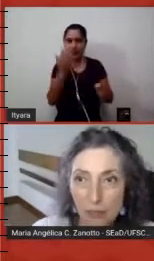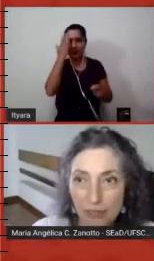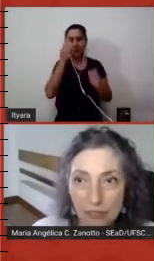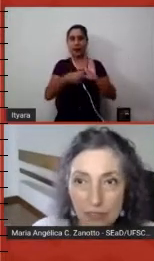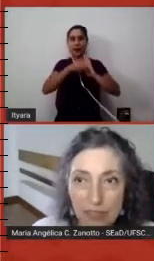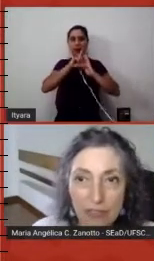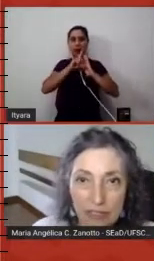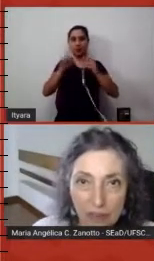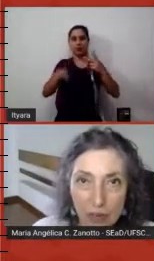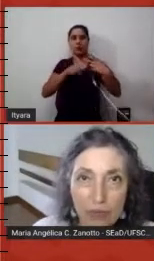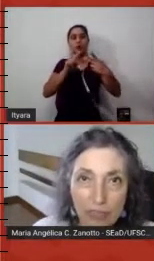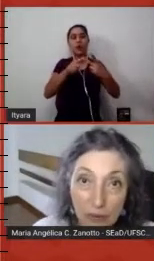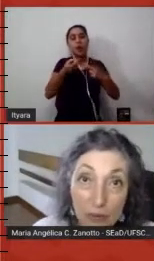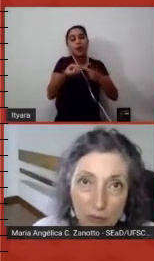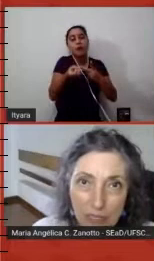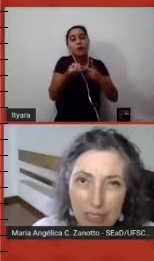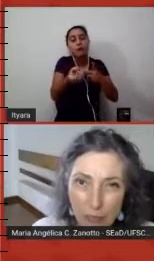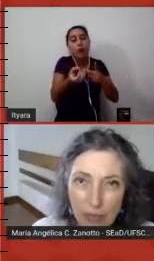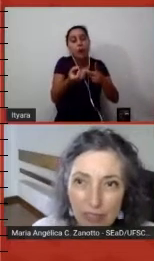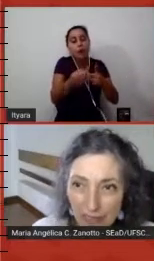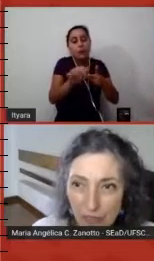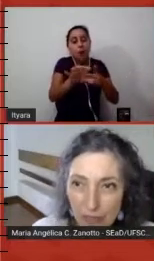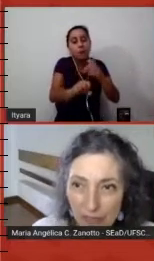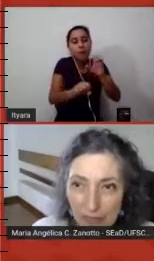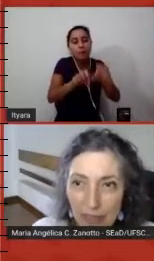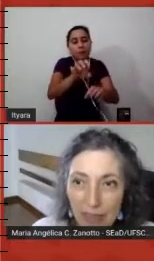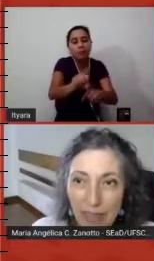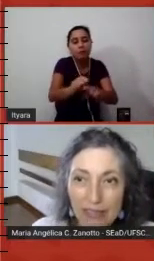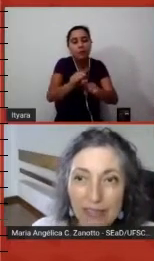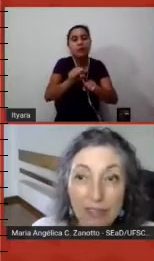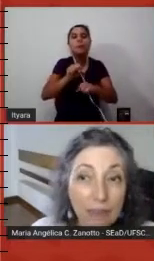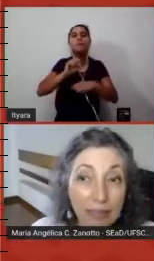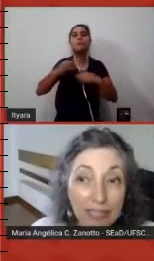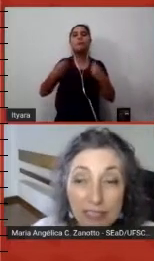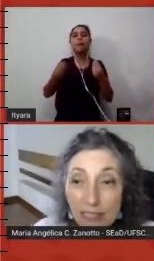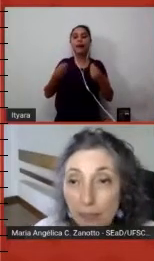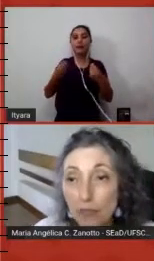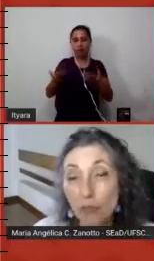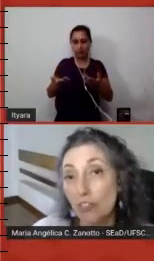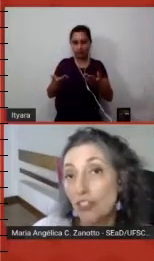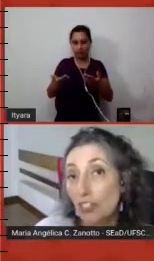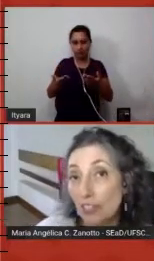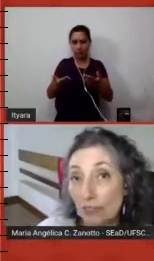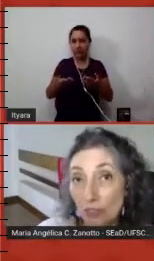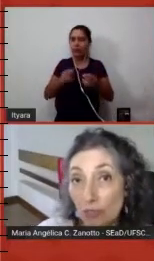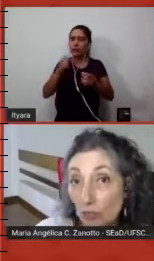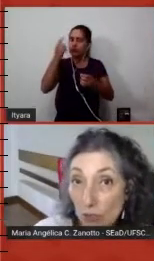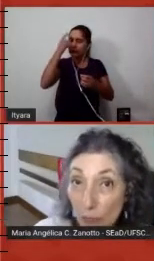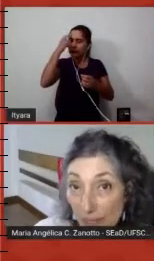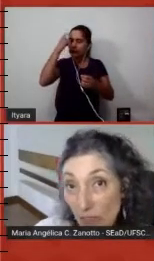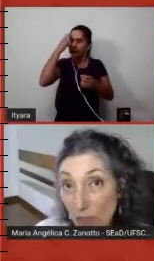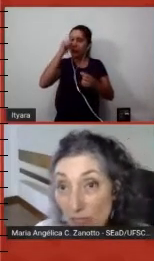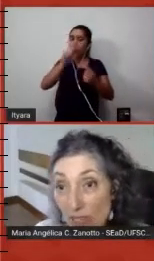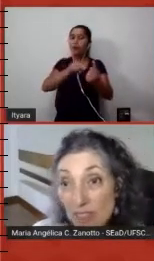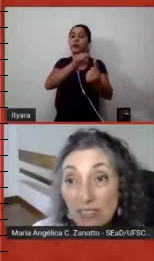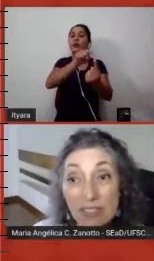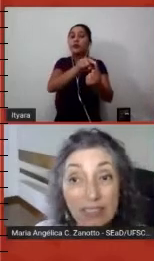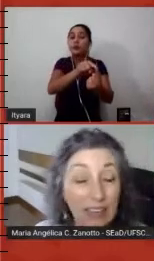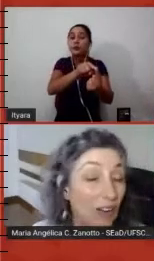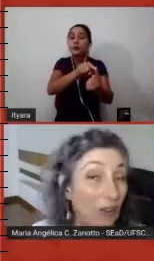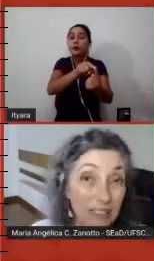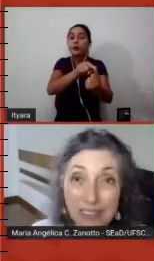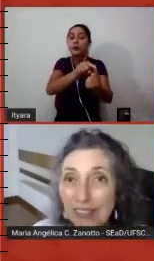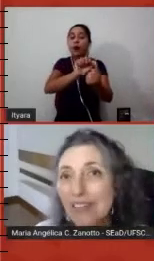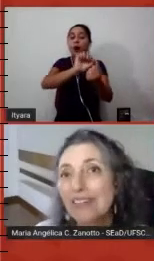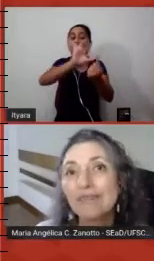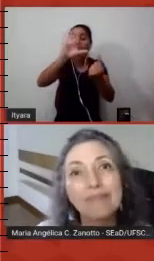servem as informações que você vai obter ao longo desse processo, né? Tendo em mente sempre os objetivos ou as compreensões que se